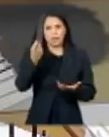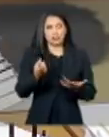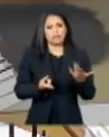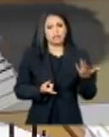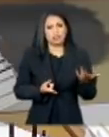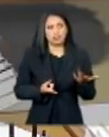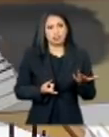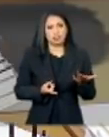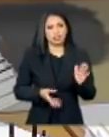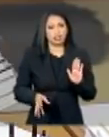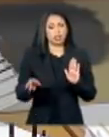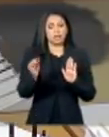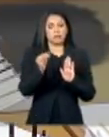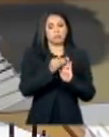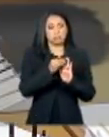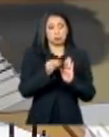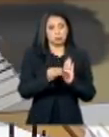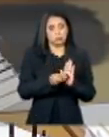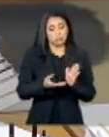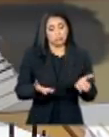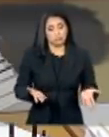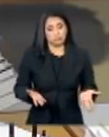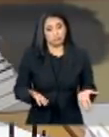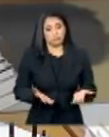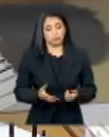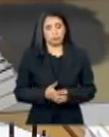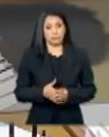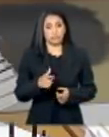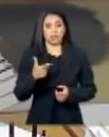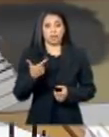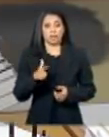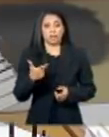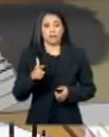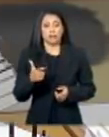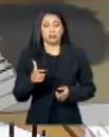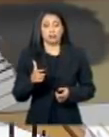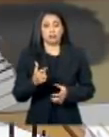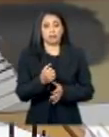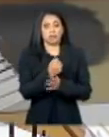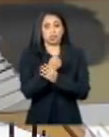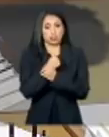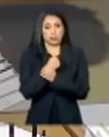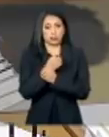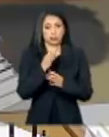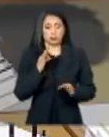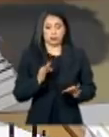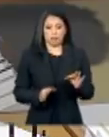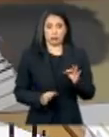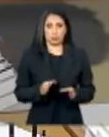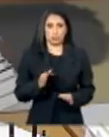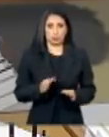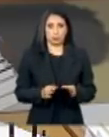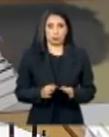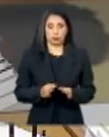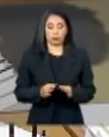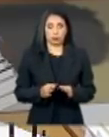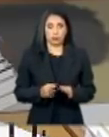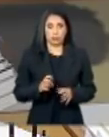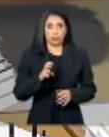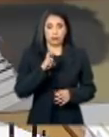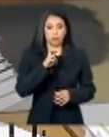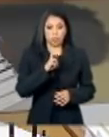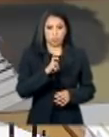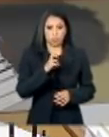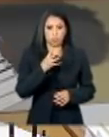plantão e não se ter almejado a segurança jurídica os 54